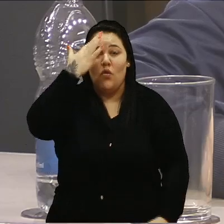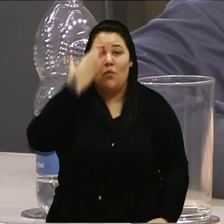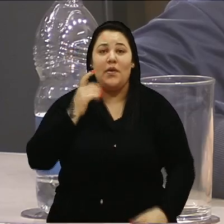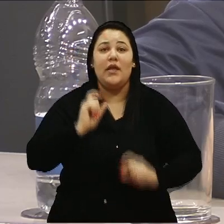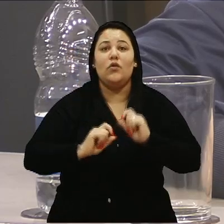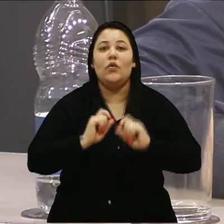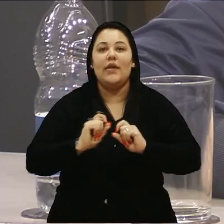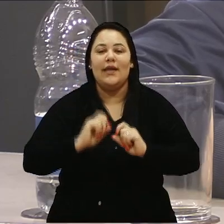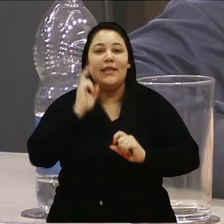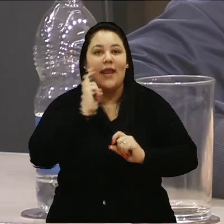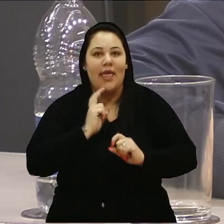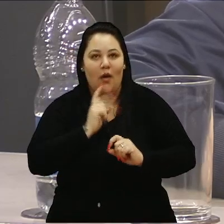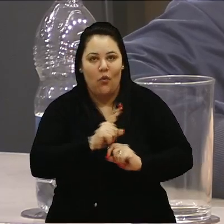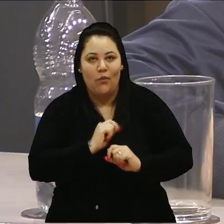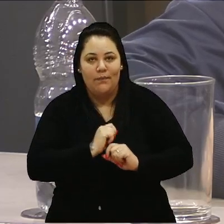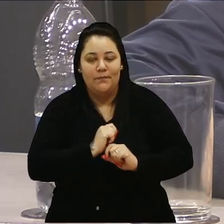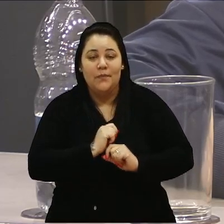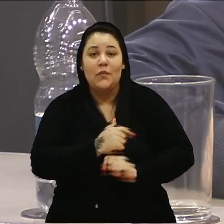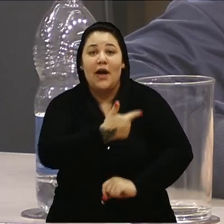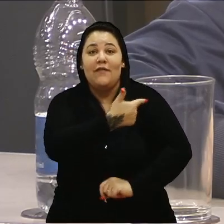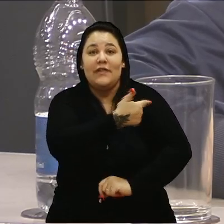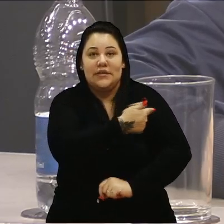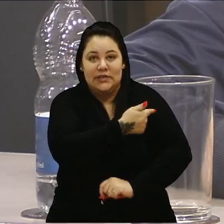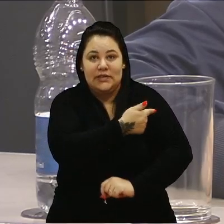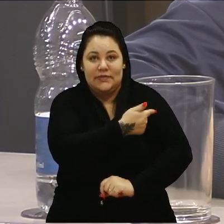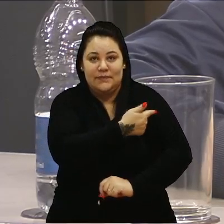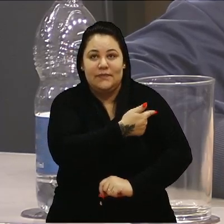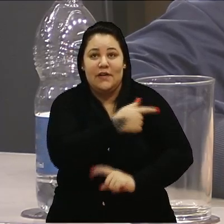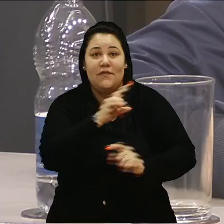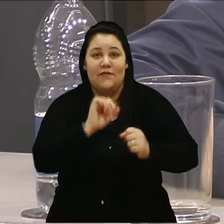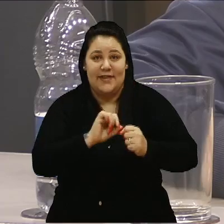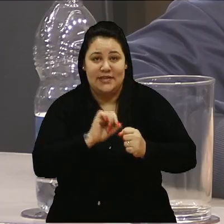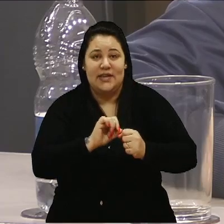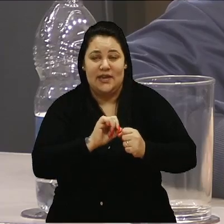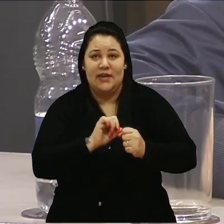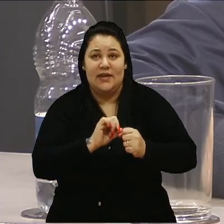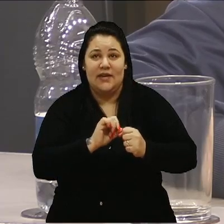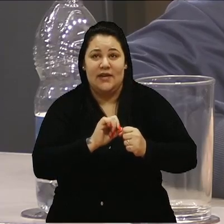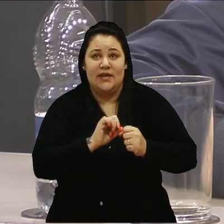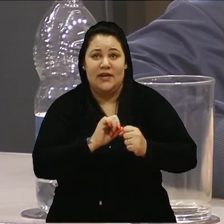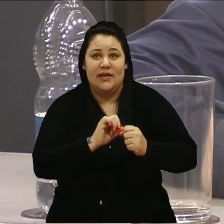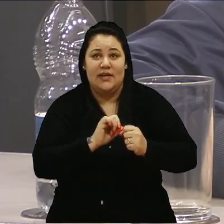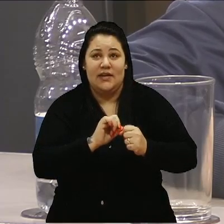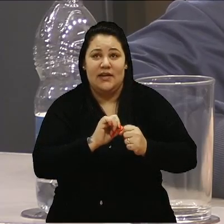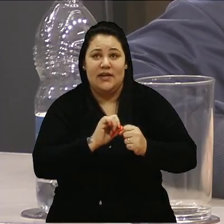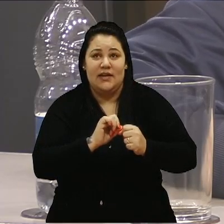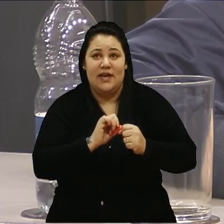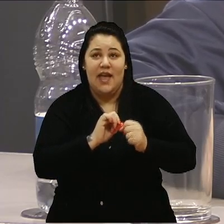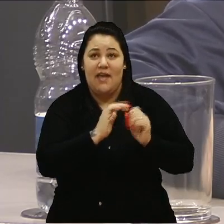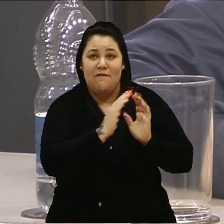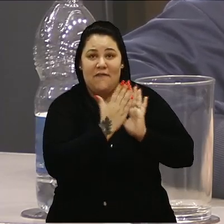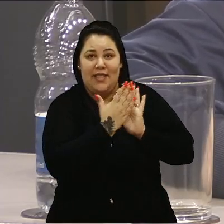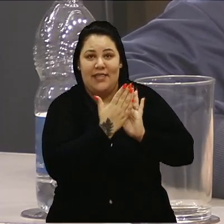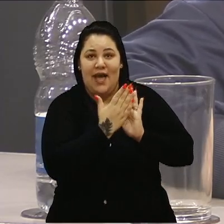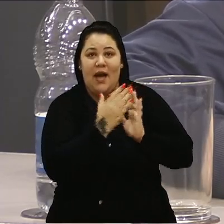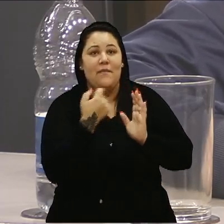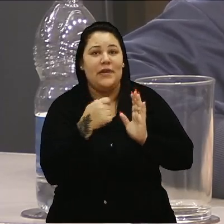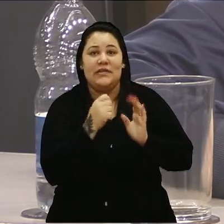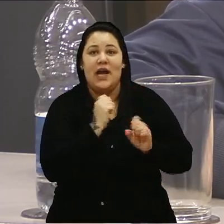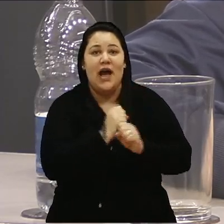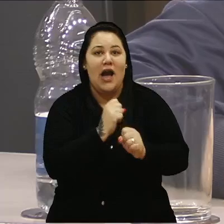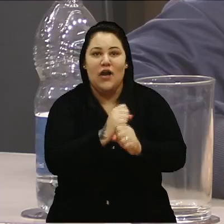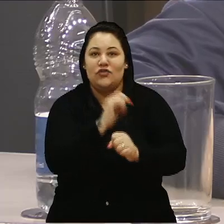Daniel Santos, que para uma vacina fazer efeito, precisa anos e anos de teste, como é a da rubéola,